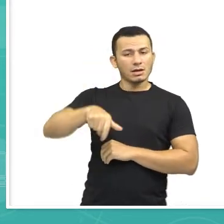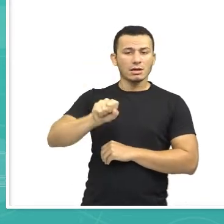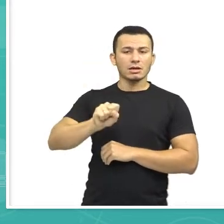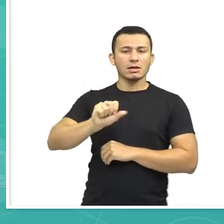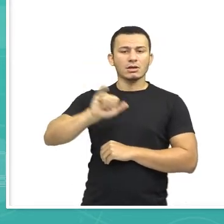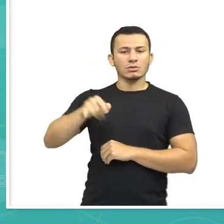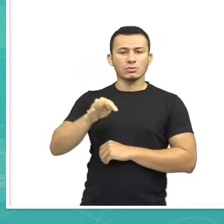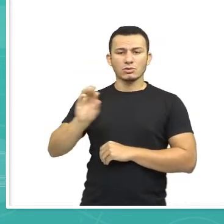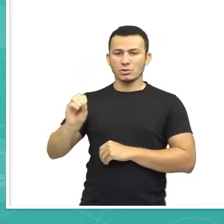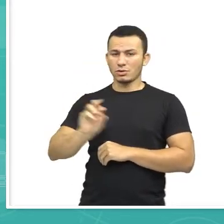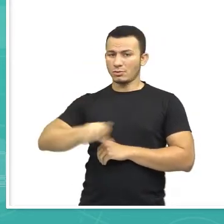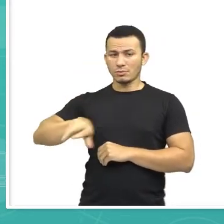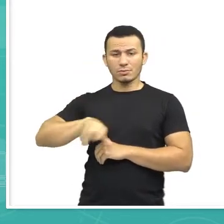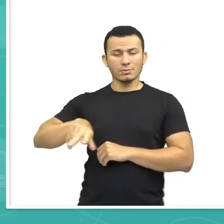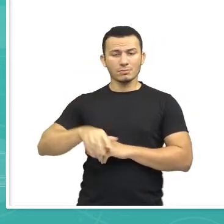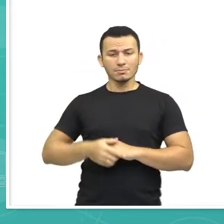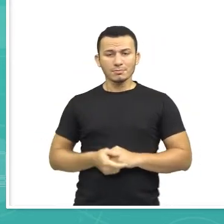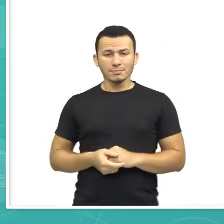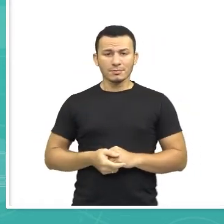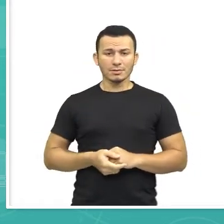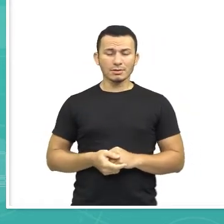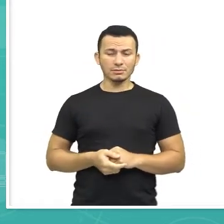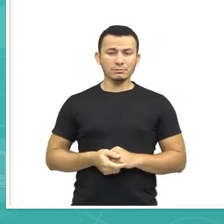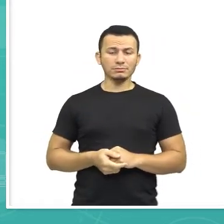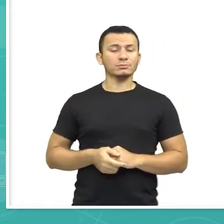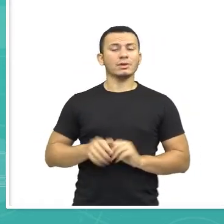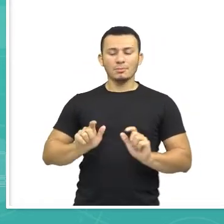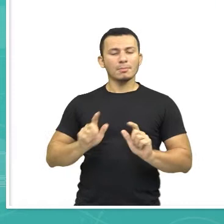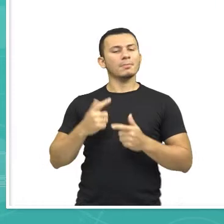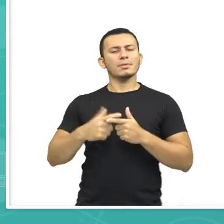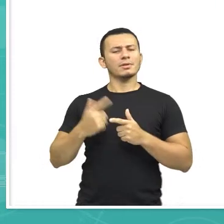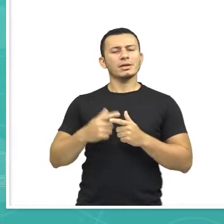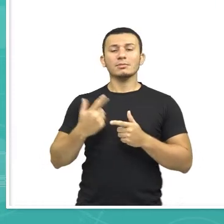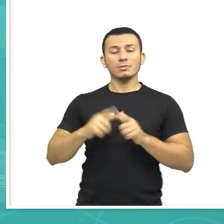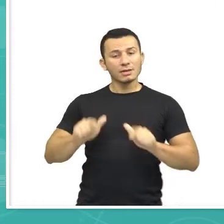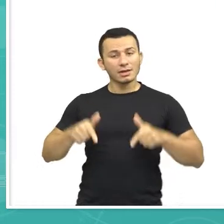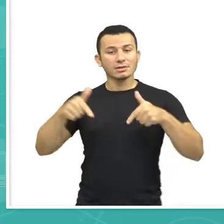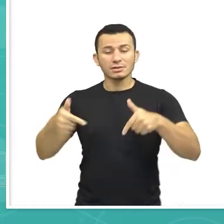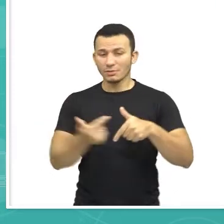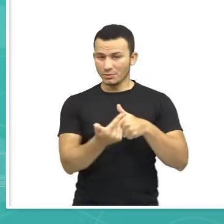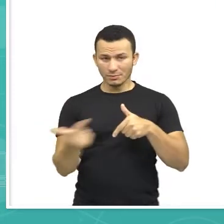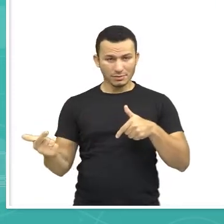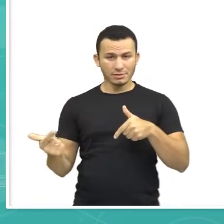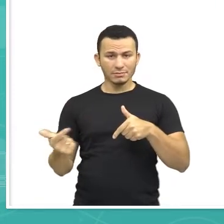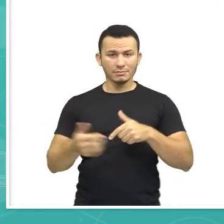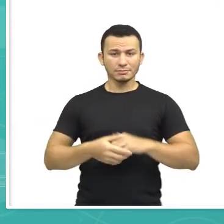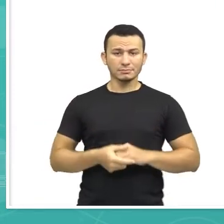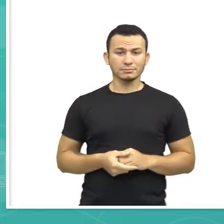os pronomes oblíquos, tá bom? Então eles não vão praticar ação. Vamos prosseguindo, olha só.